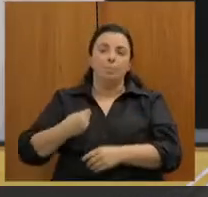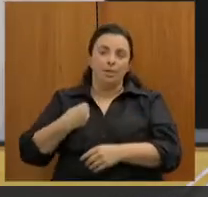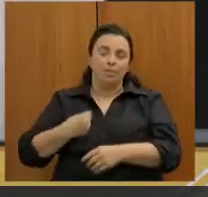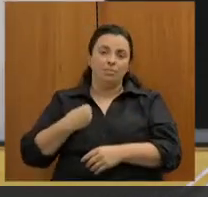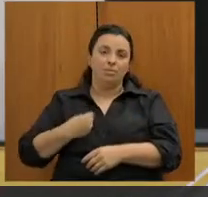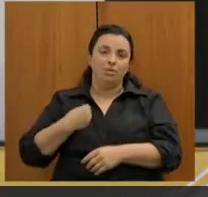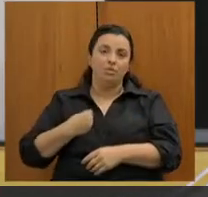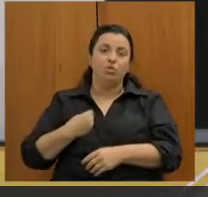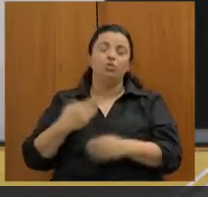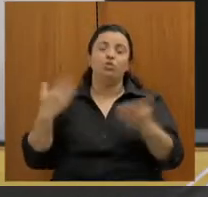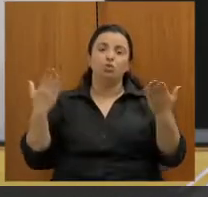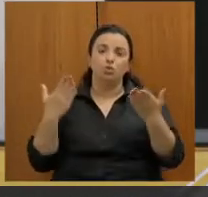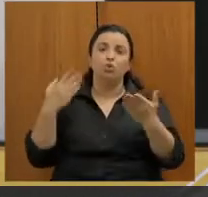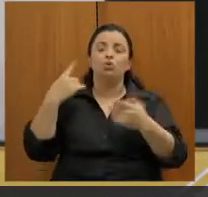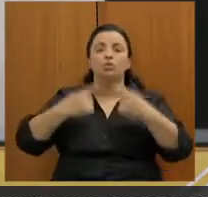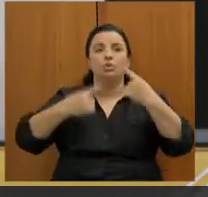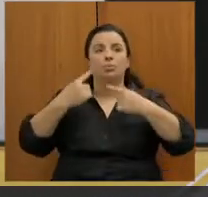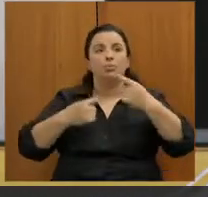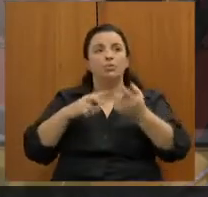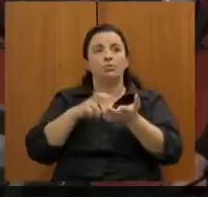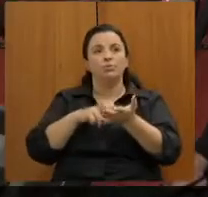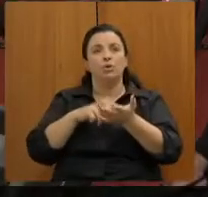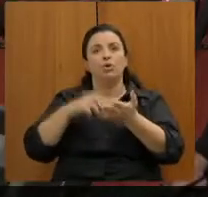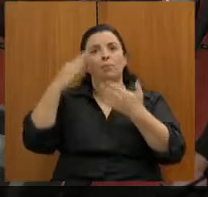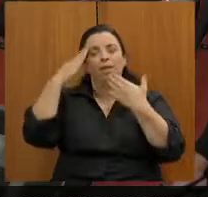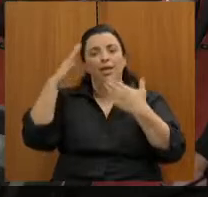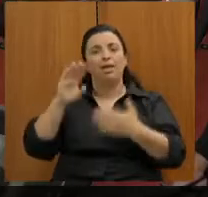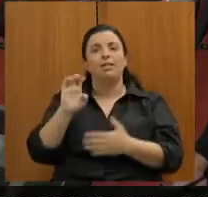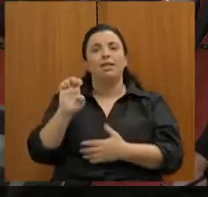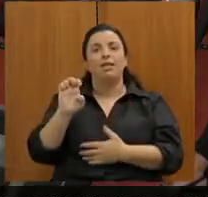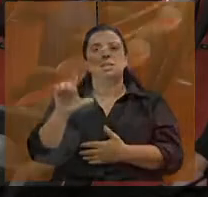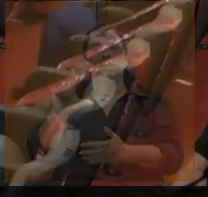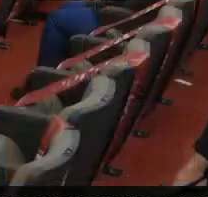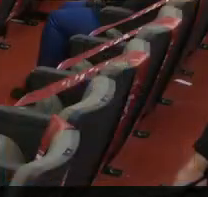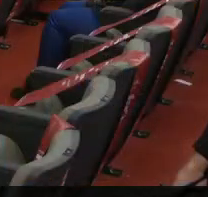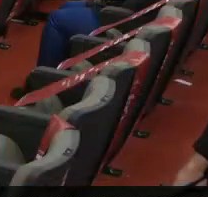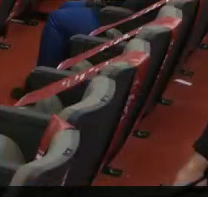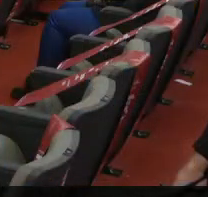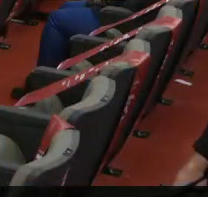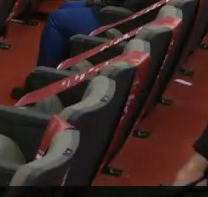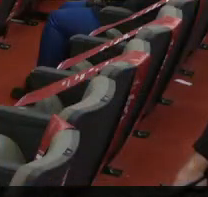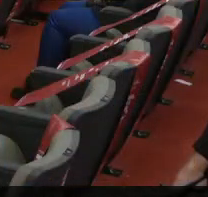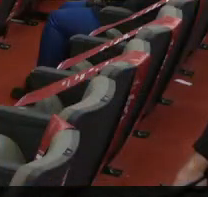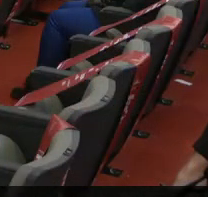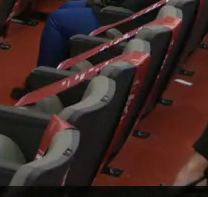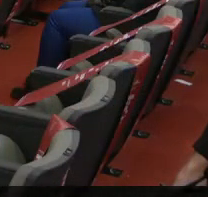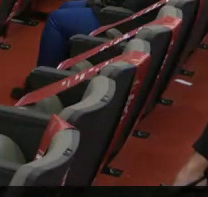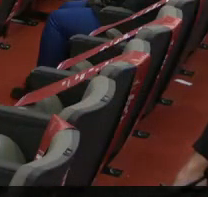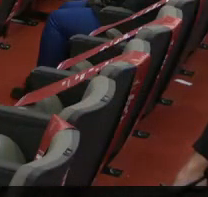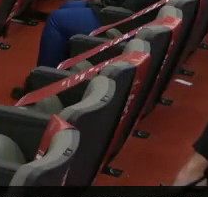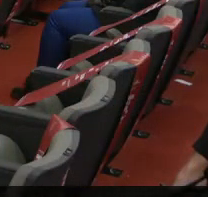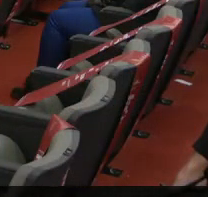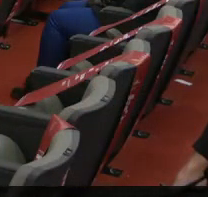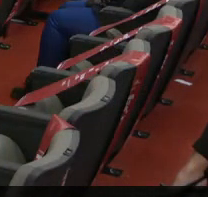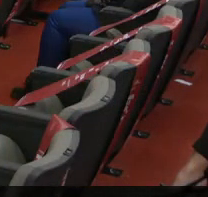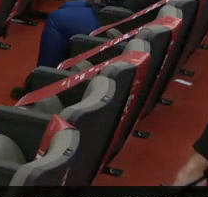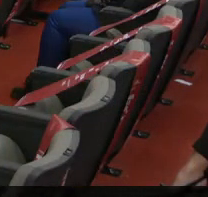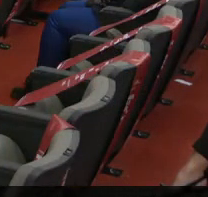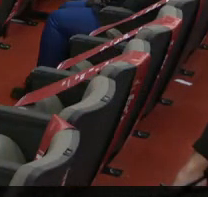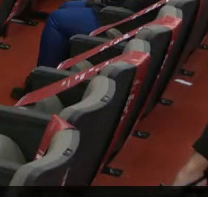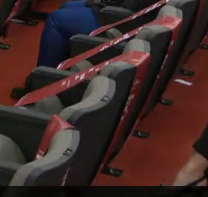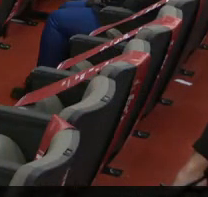no debaixo dessa manhã obrigada a Hellen é obrigada a deputada